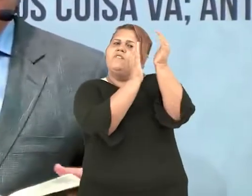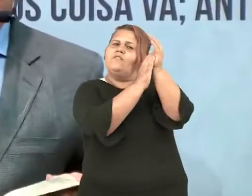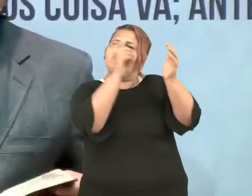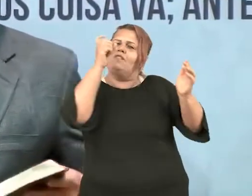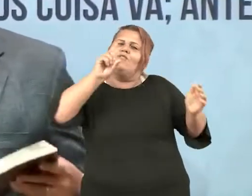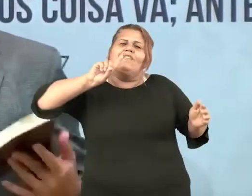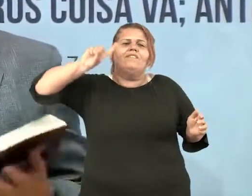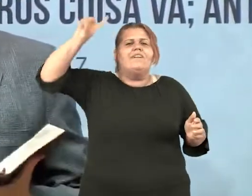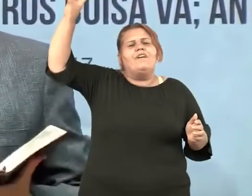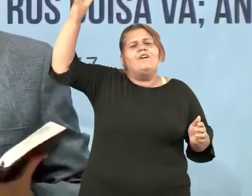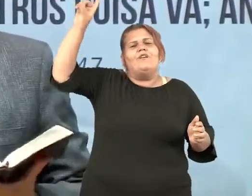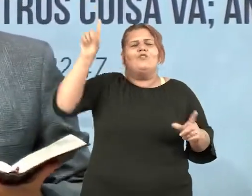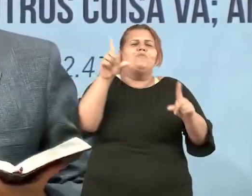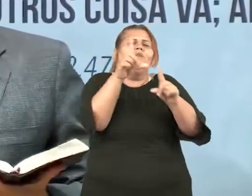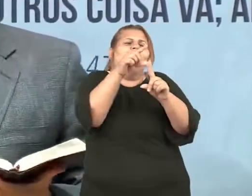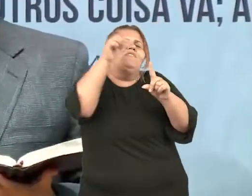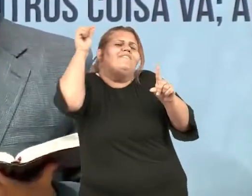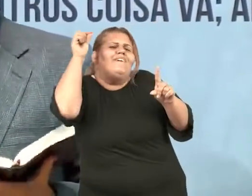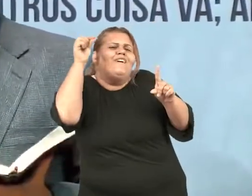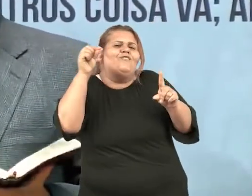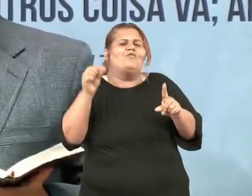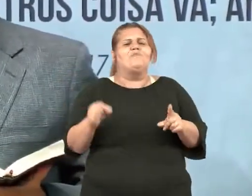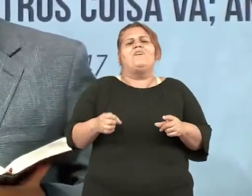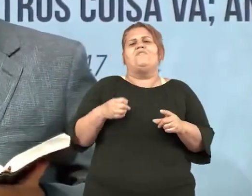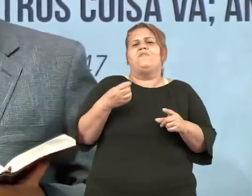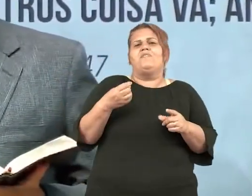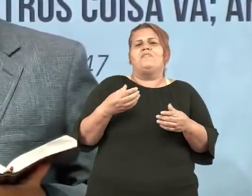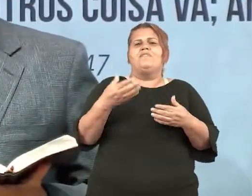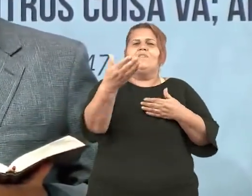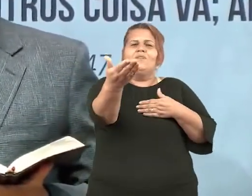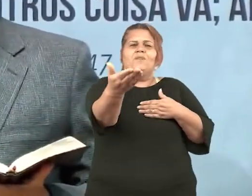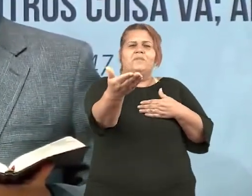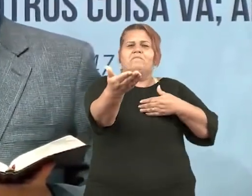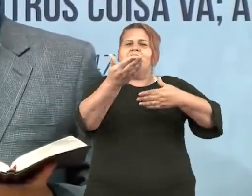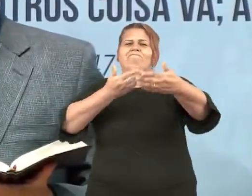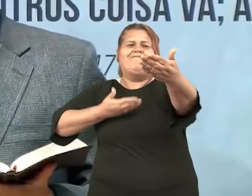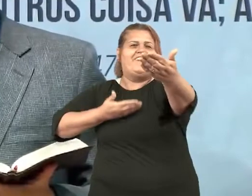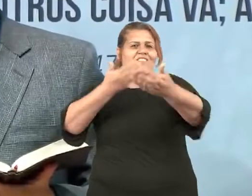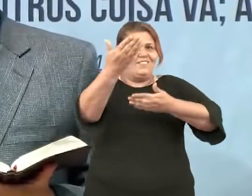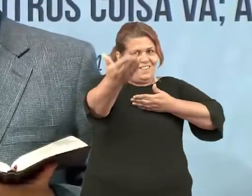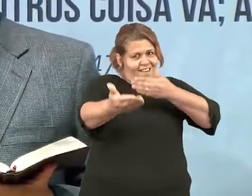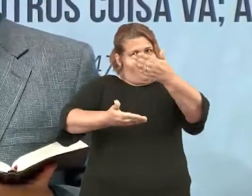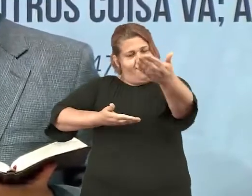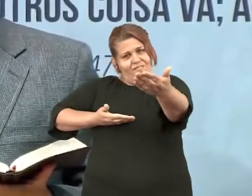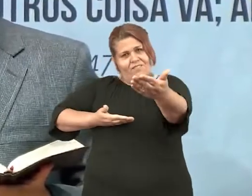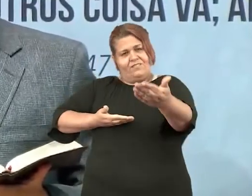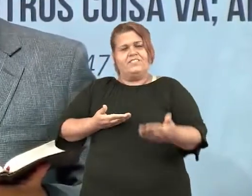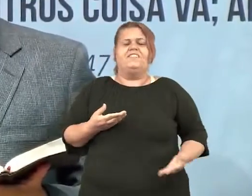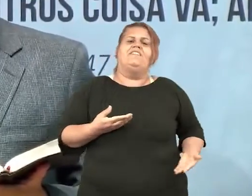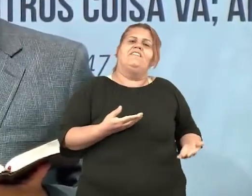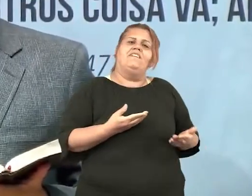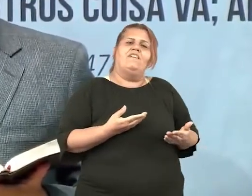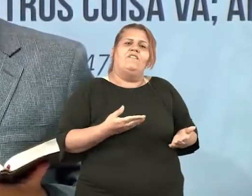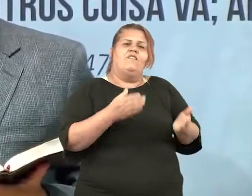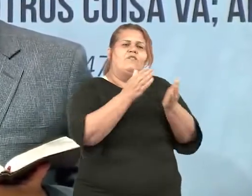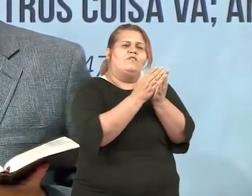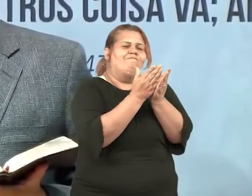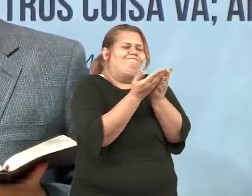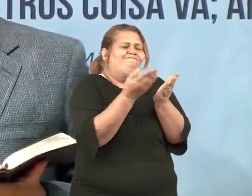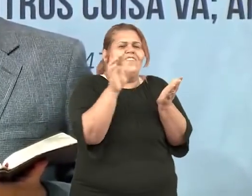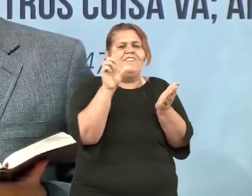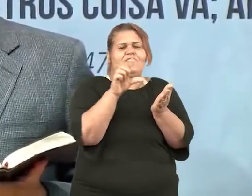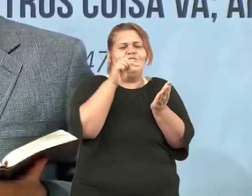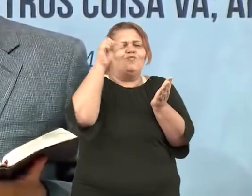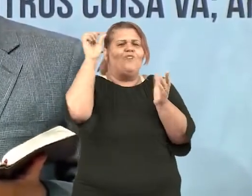Louvado seja Deus pelo privilégio de mais uma vez partilhar com você a